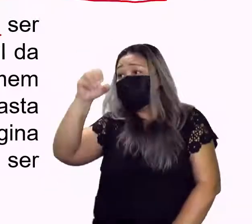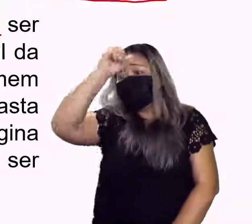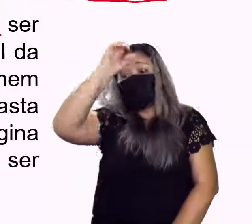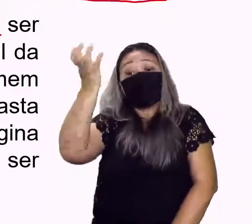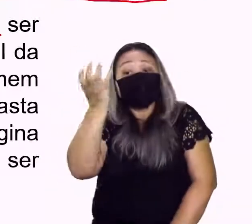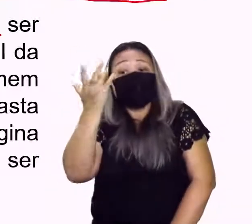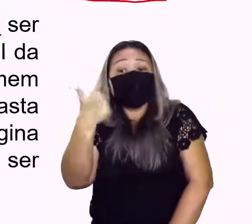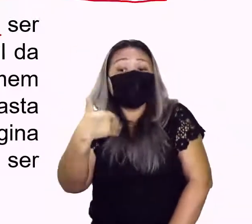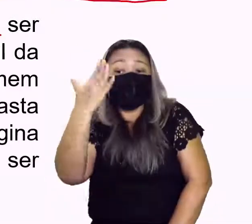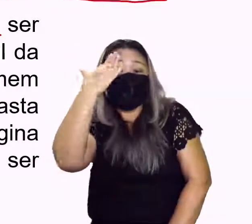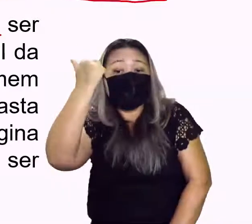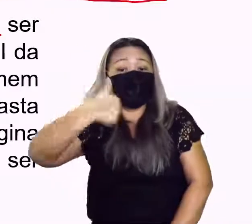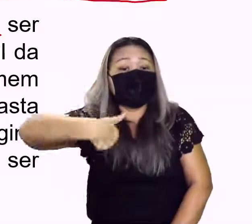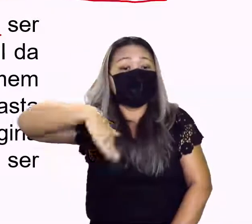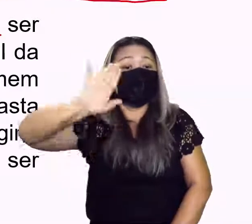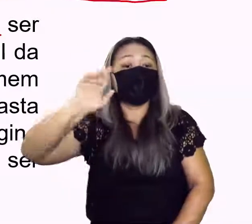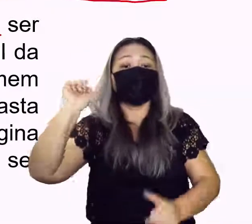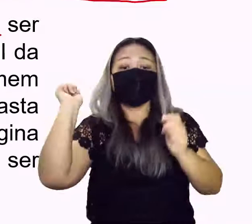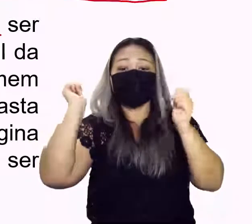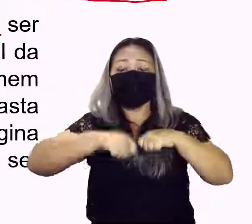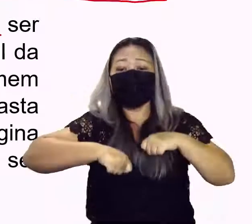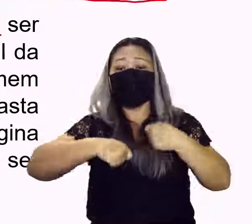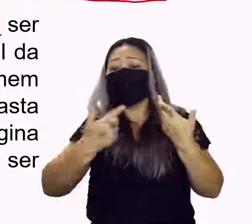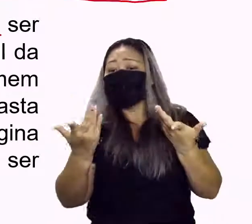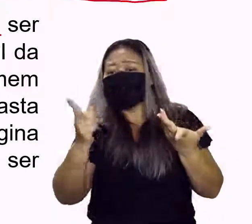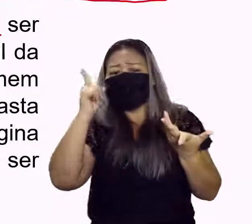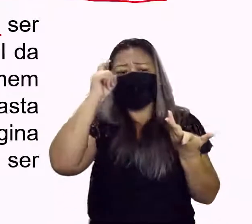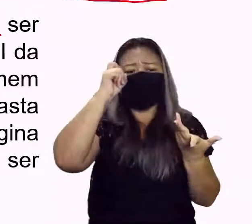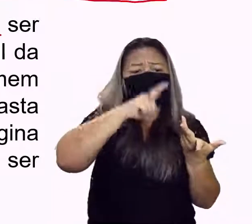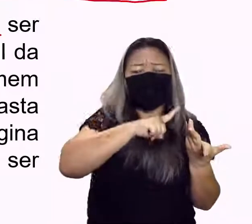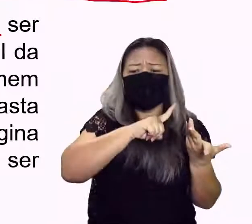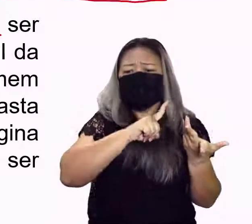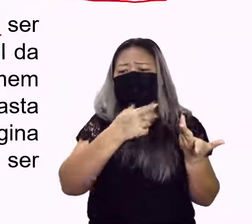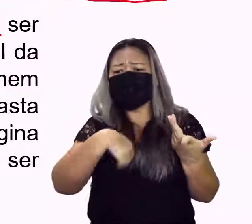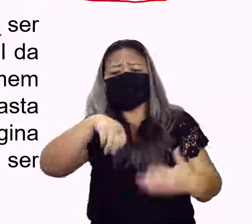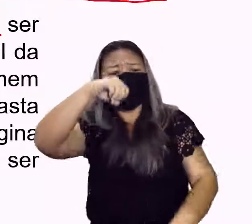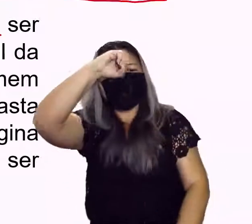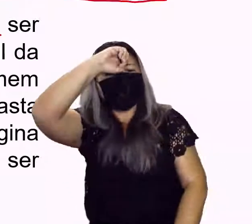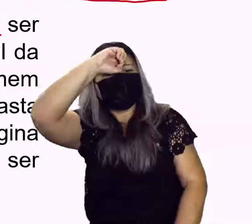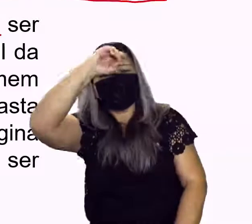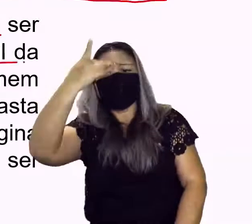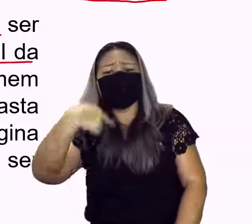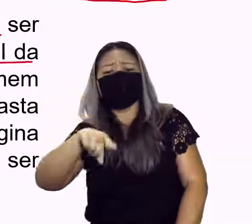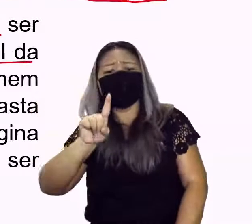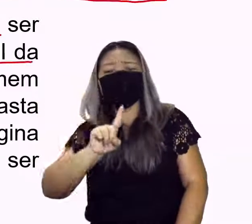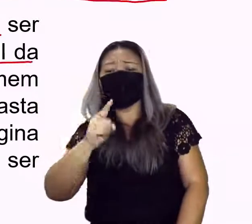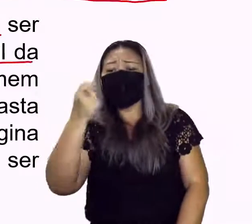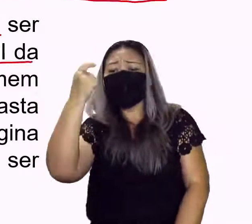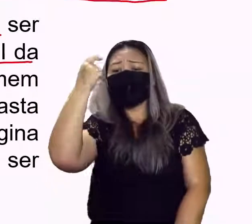sábios. Pois é nisso mesmo que está o difícil da ignorância. Ó,